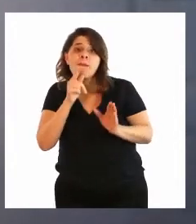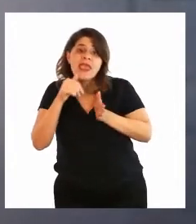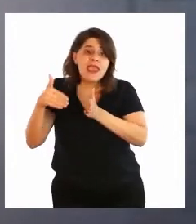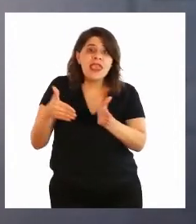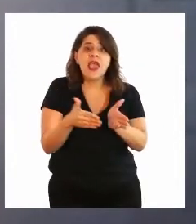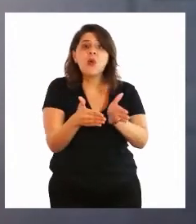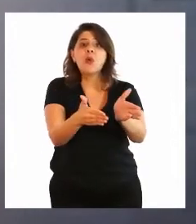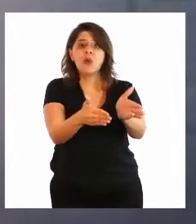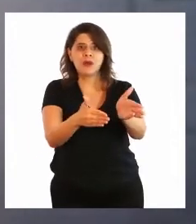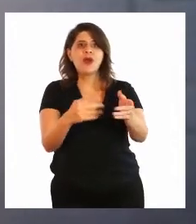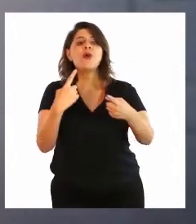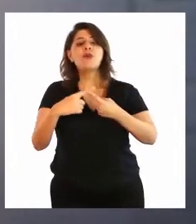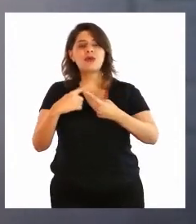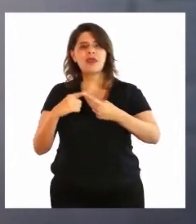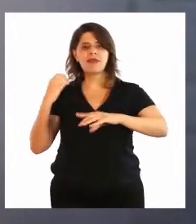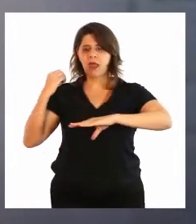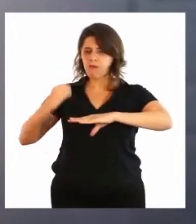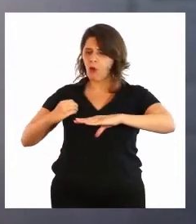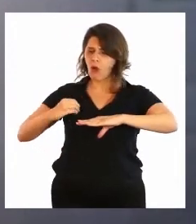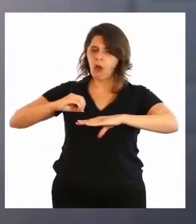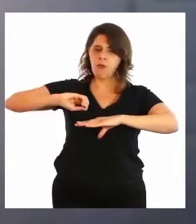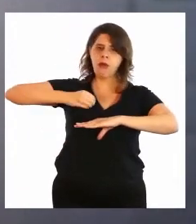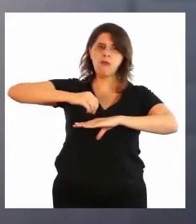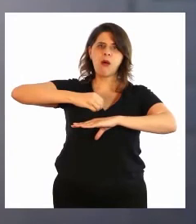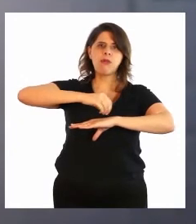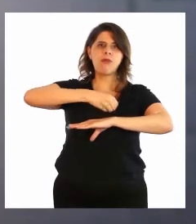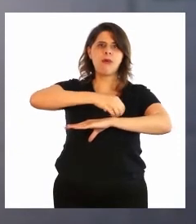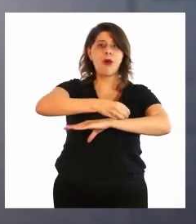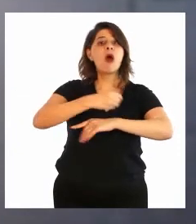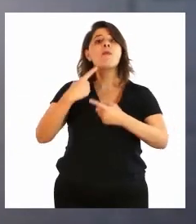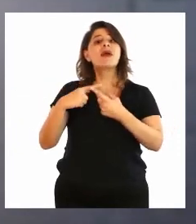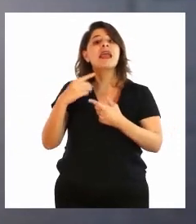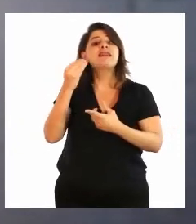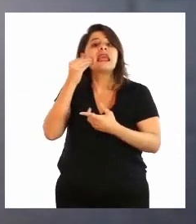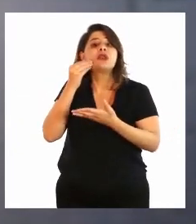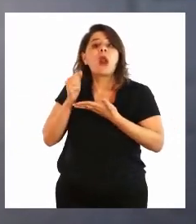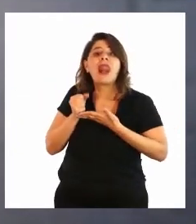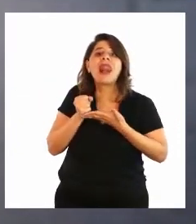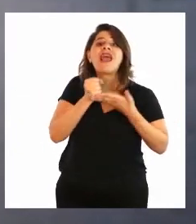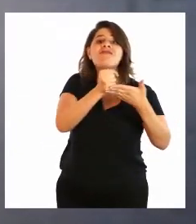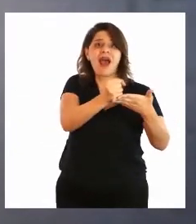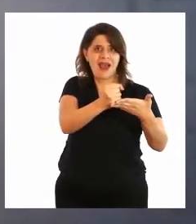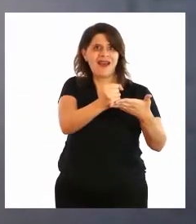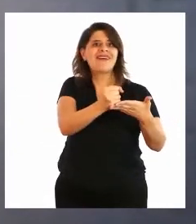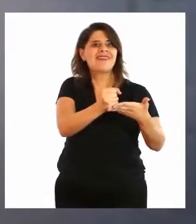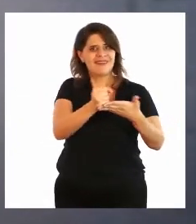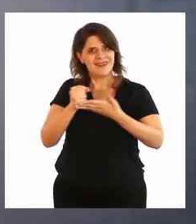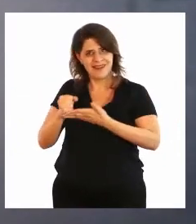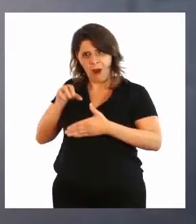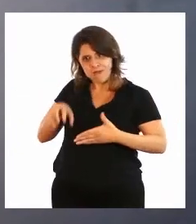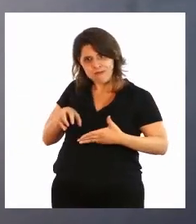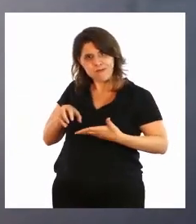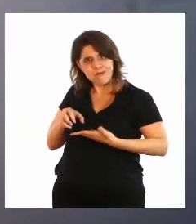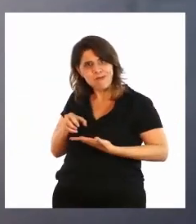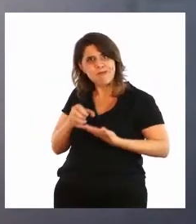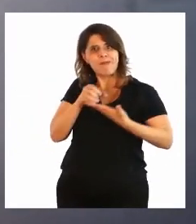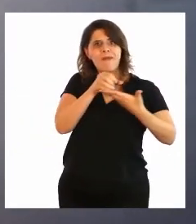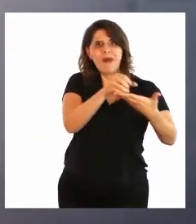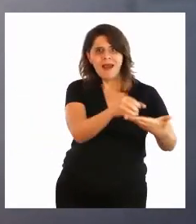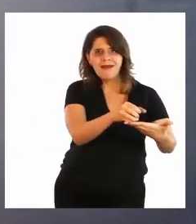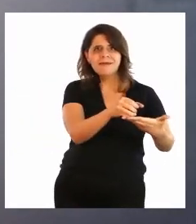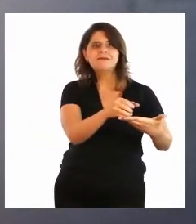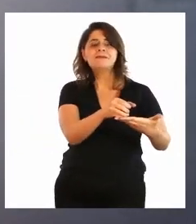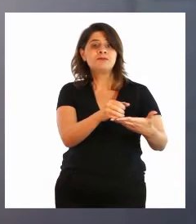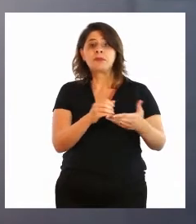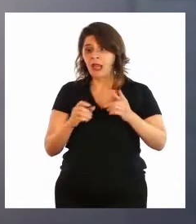o meteorito rolou numa primeira tentativa de transporte dele logo depois desse momento em que ele